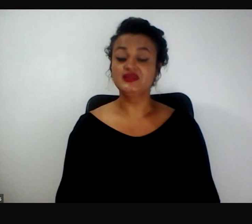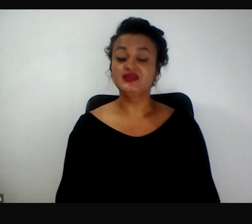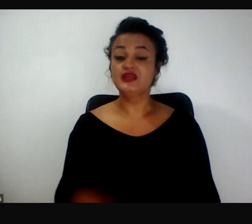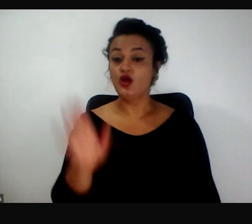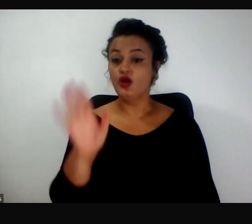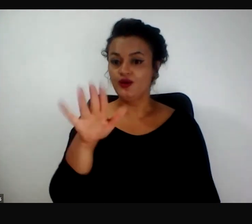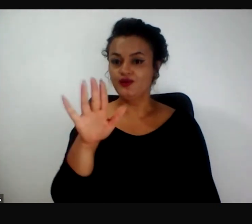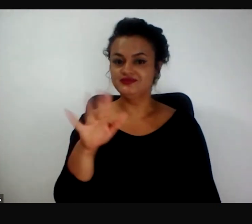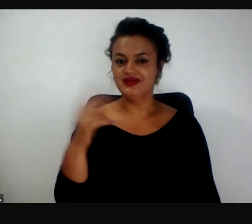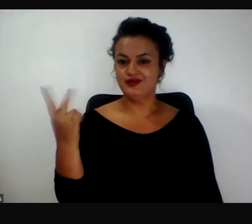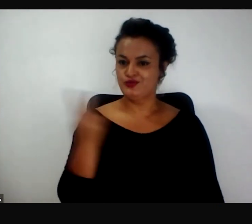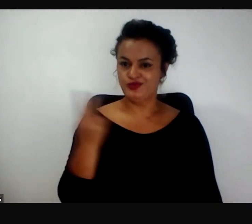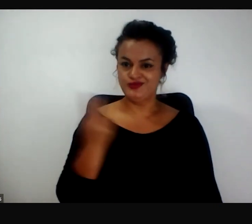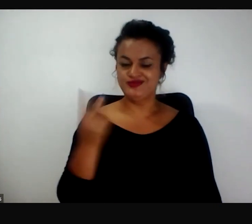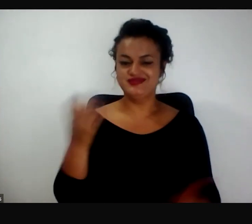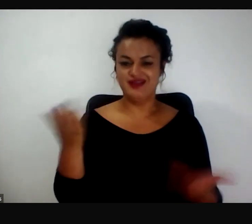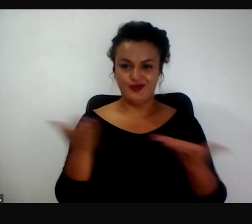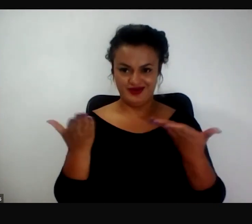ao centro.